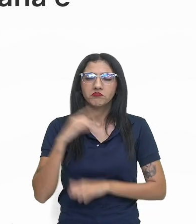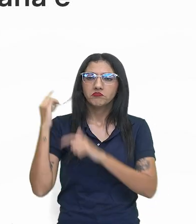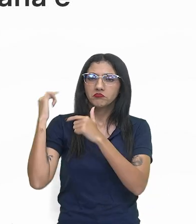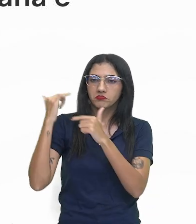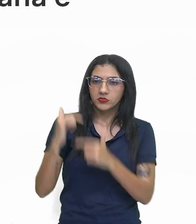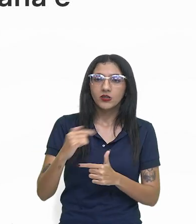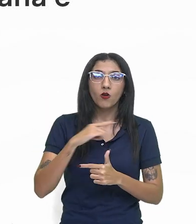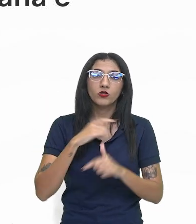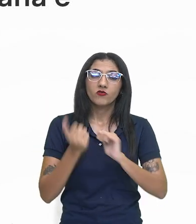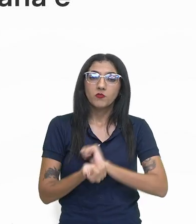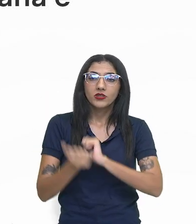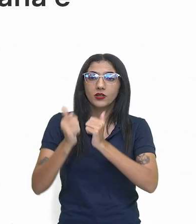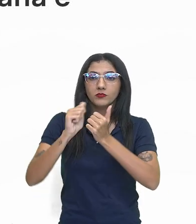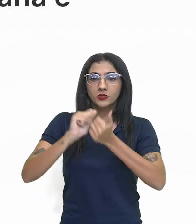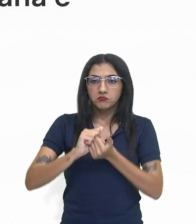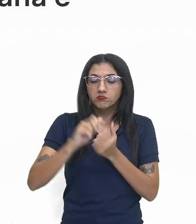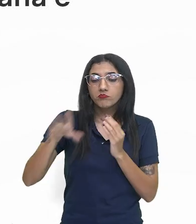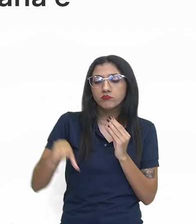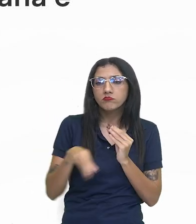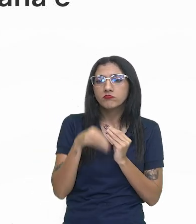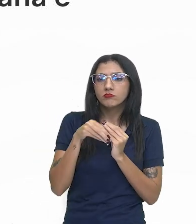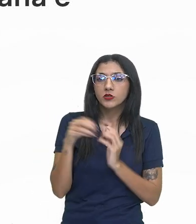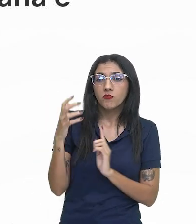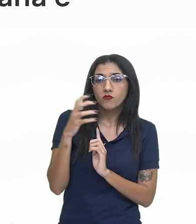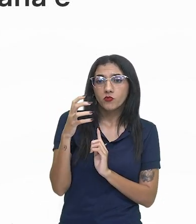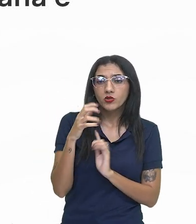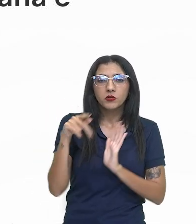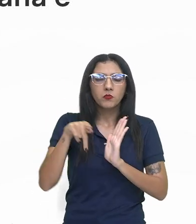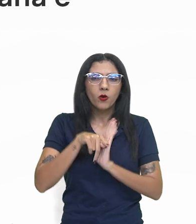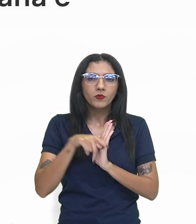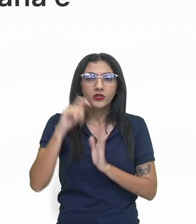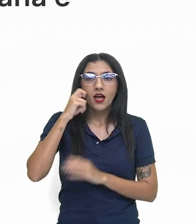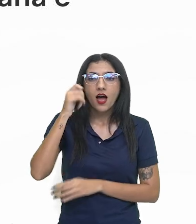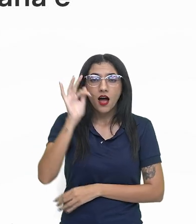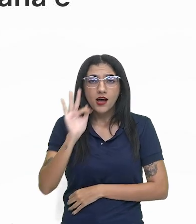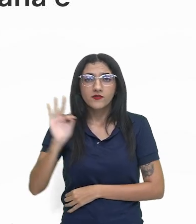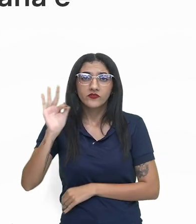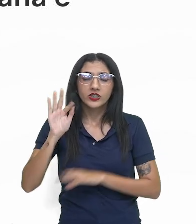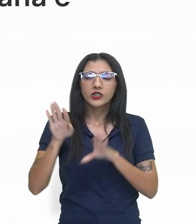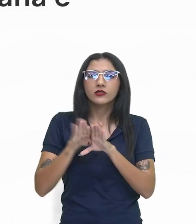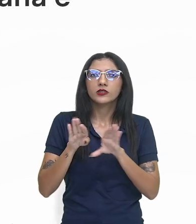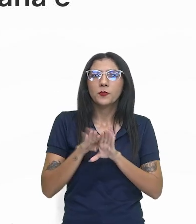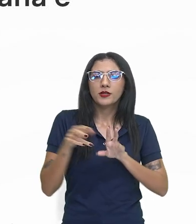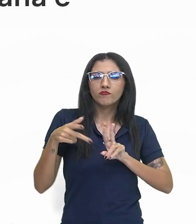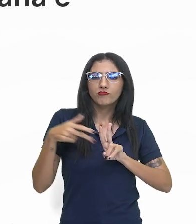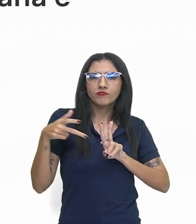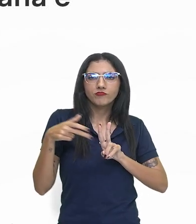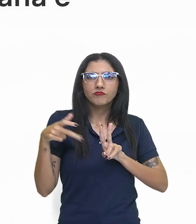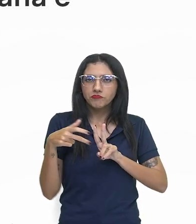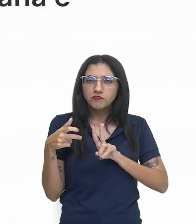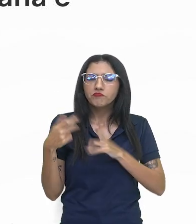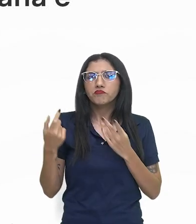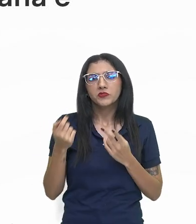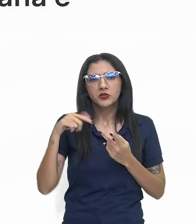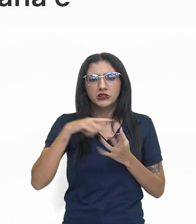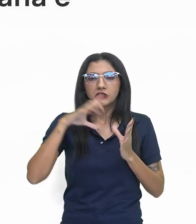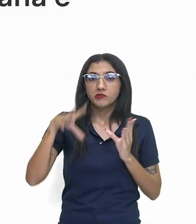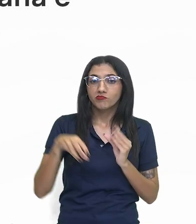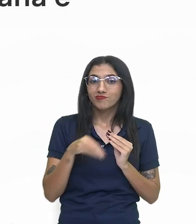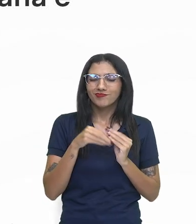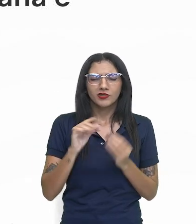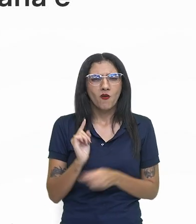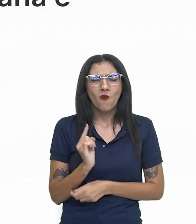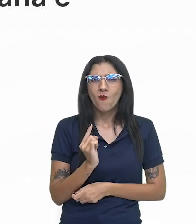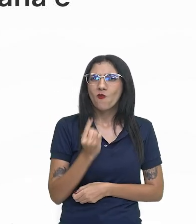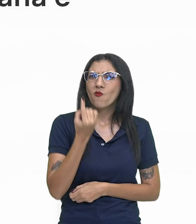e adaptada, incorporando influências das culturas africana e indígena, resultando em uma manifestação